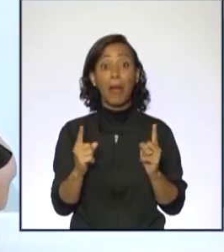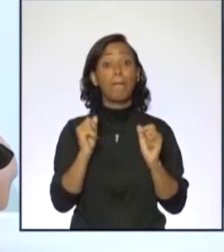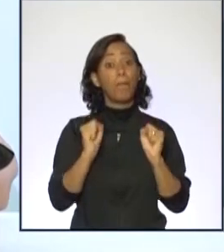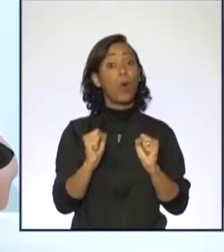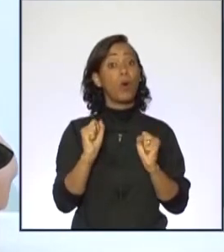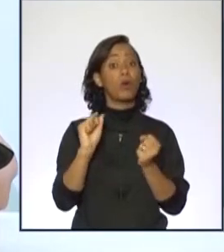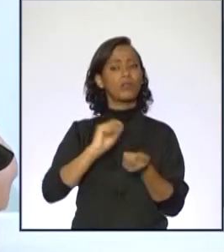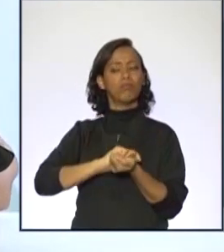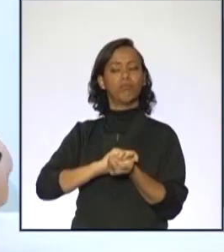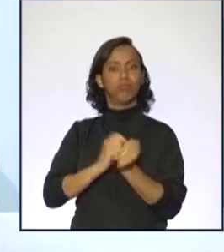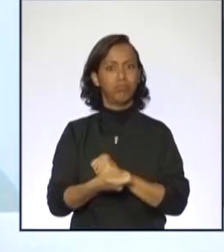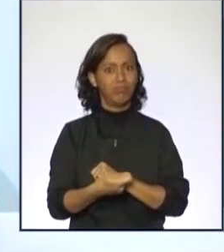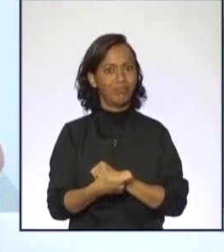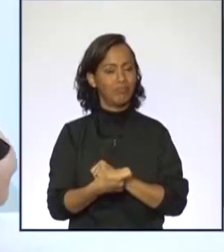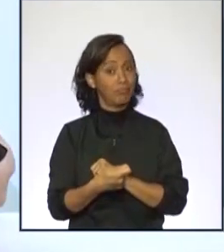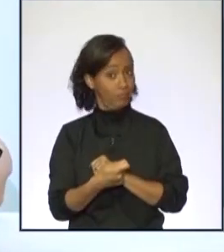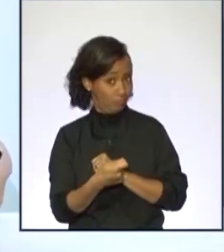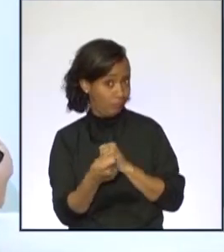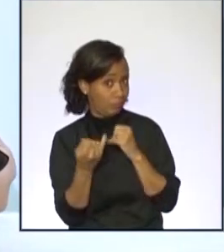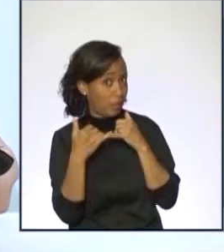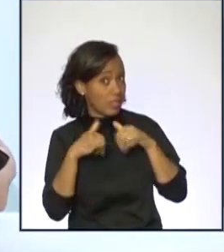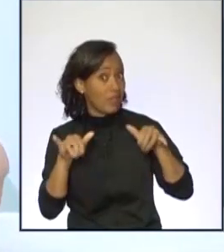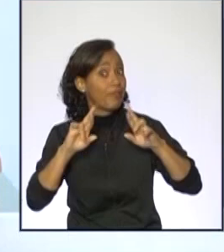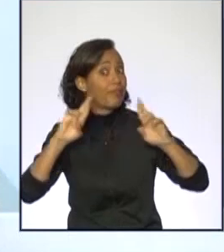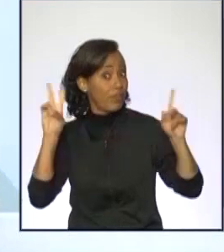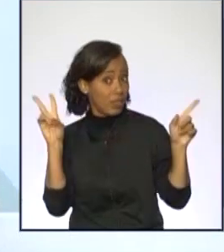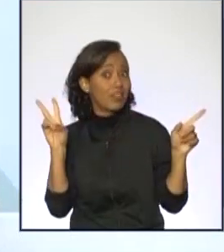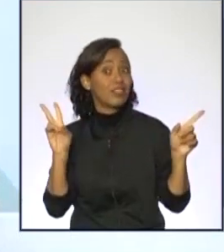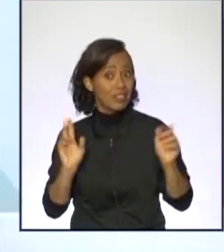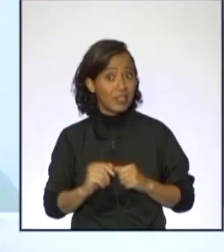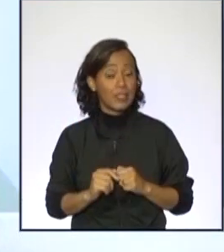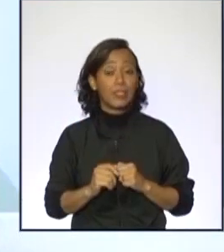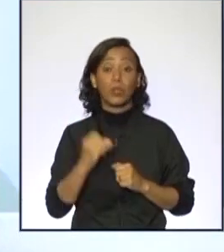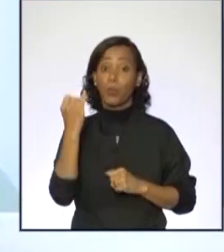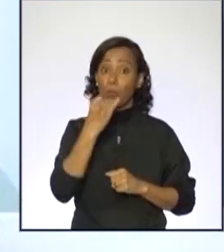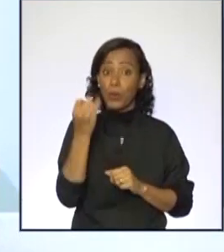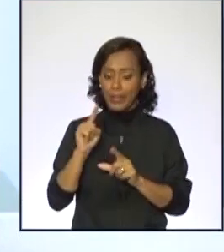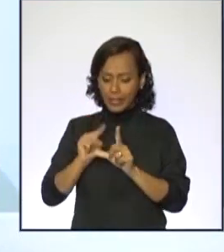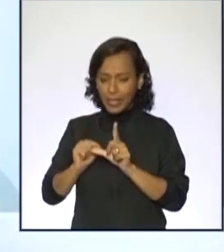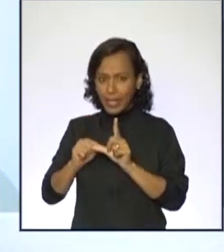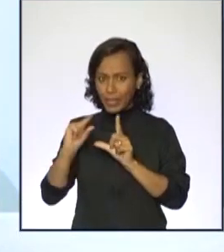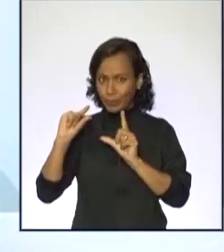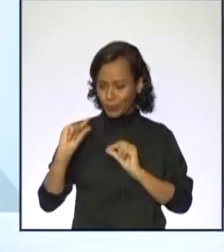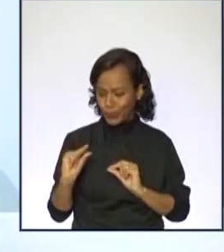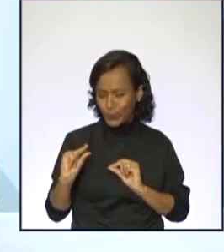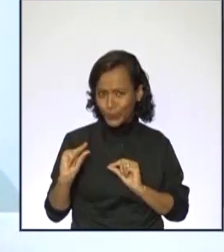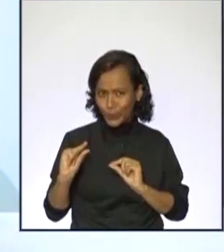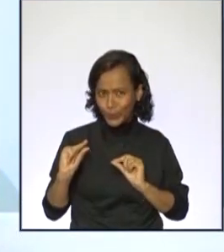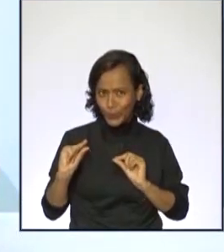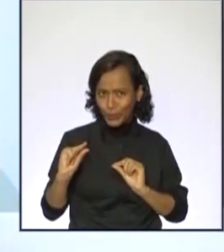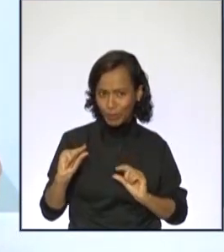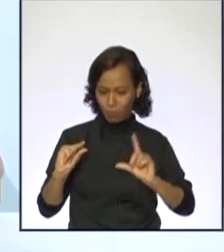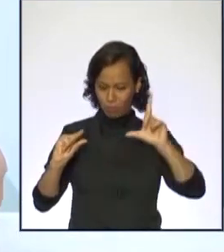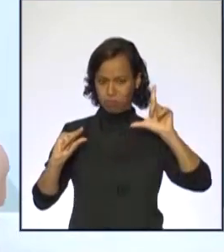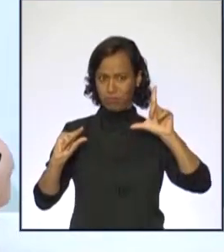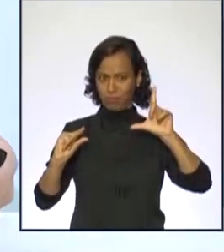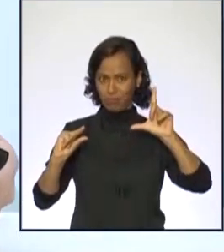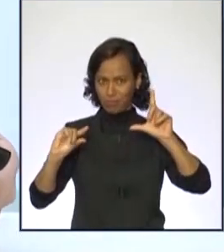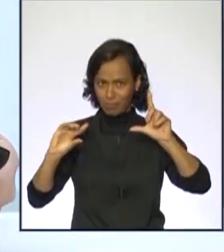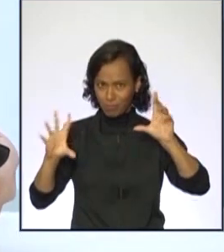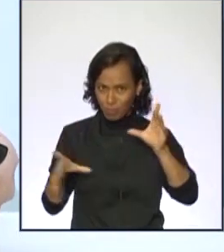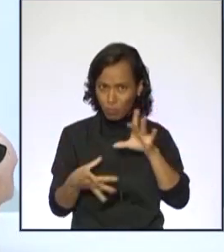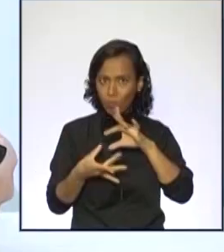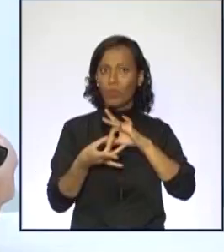mensagem, certo? E essa mensagem ela é complementada pelas letras menorzinhas que estão aí. Você falou uma coisa